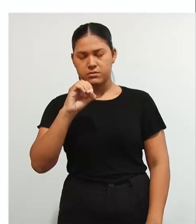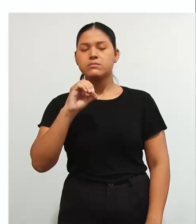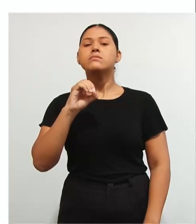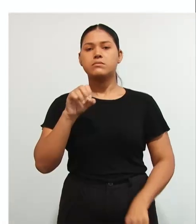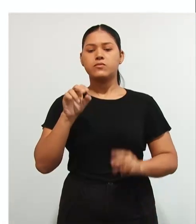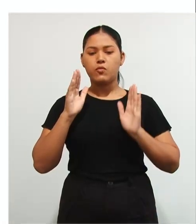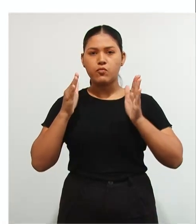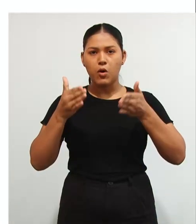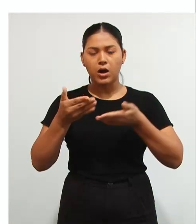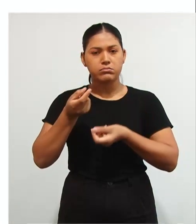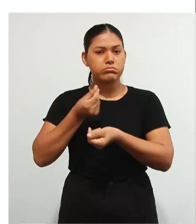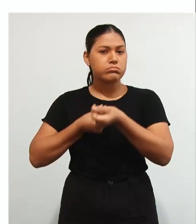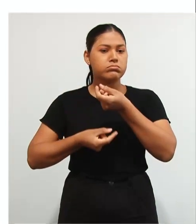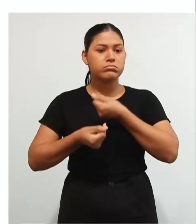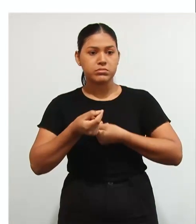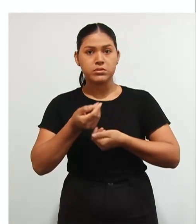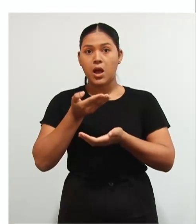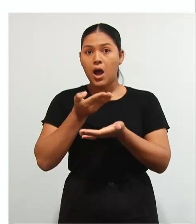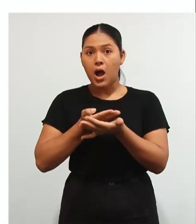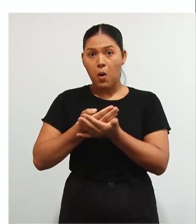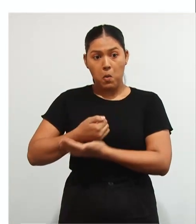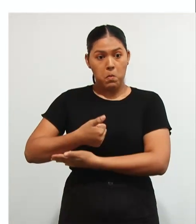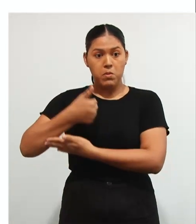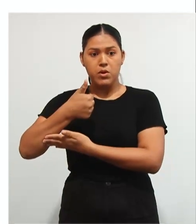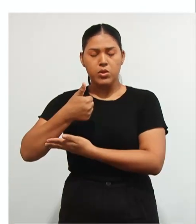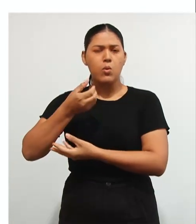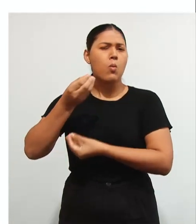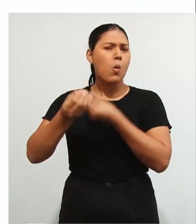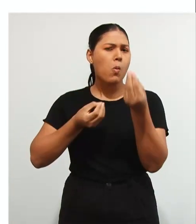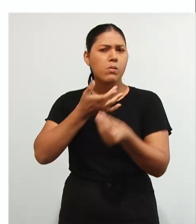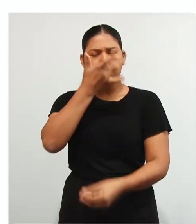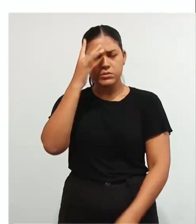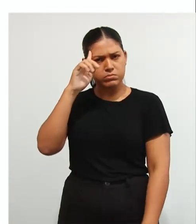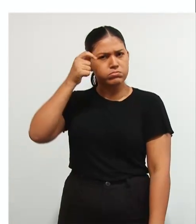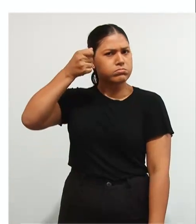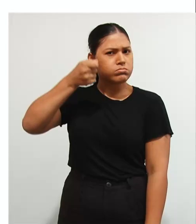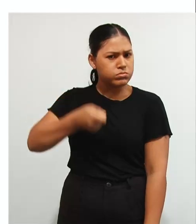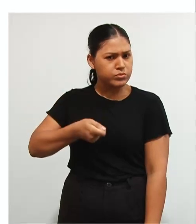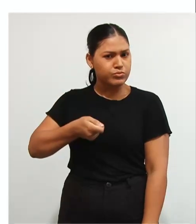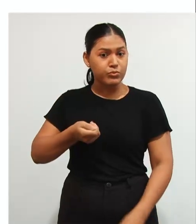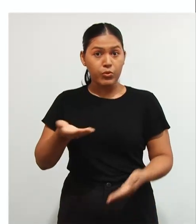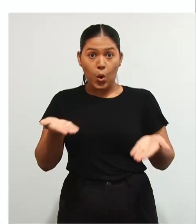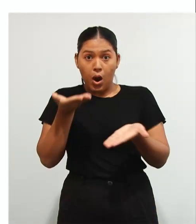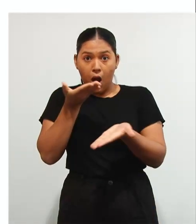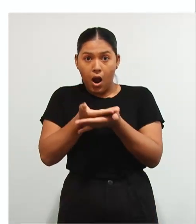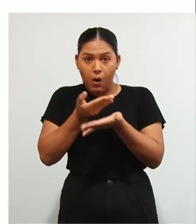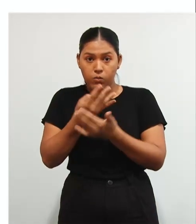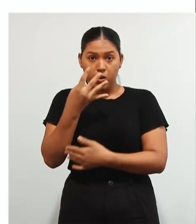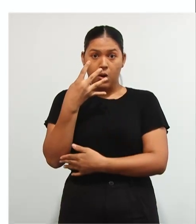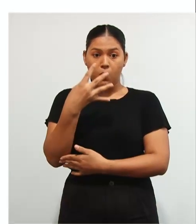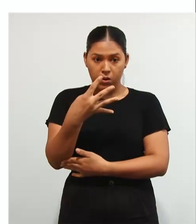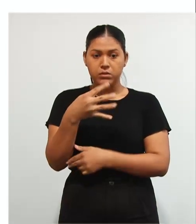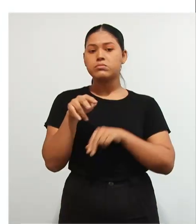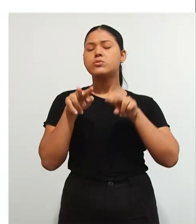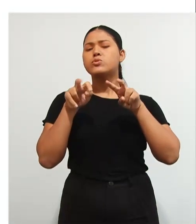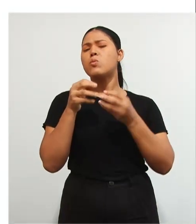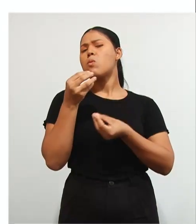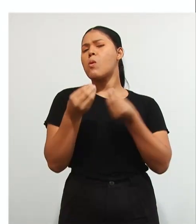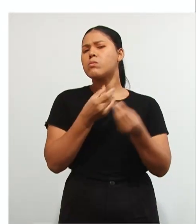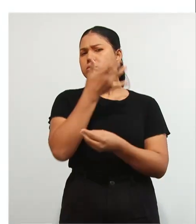pessoas tomam decisões. Agora, na aula 4, vamos estudar como as pessoas interagem. Ainda teremos uma aula 5 sobre como a